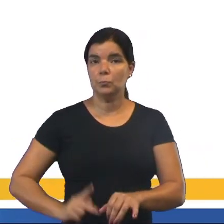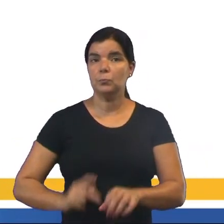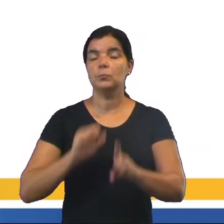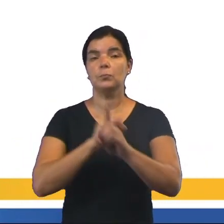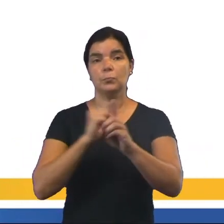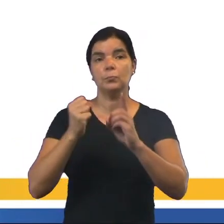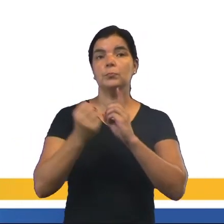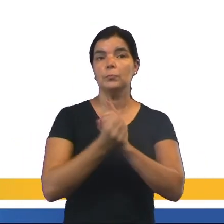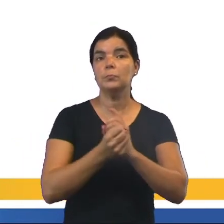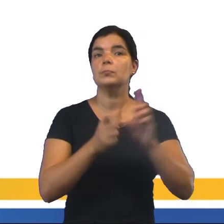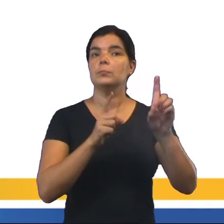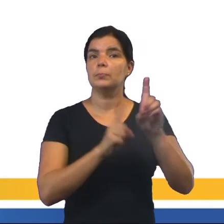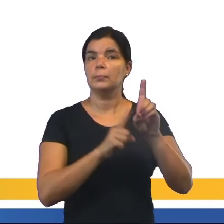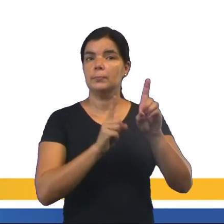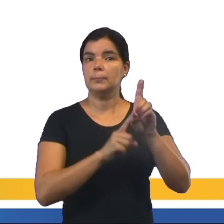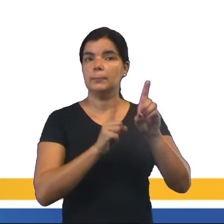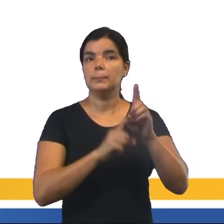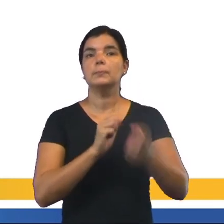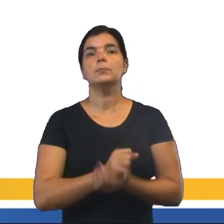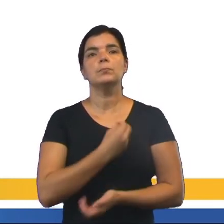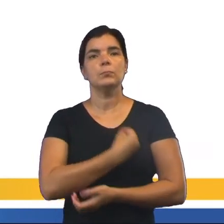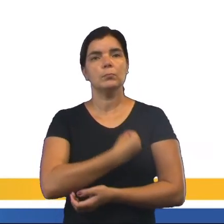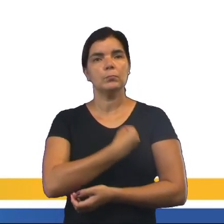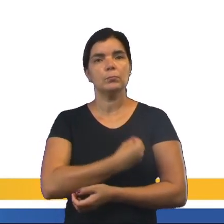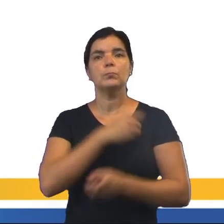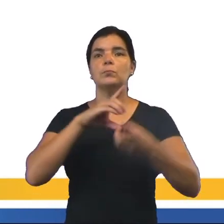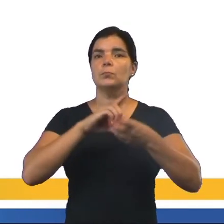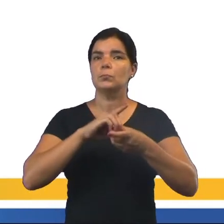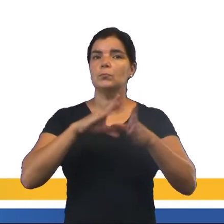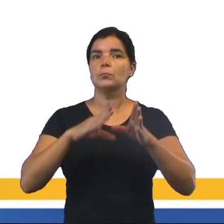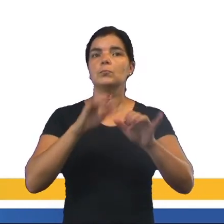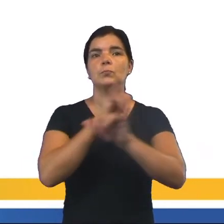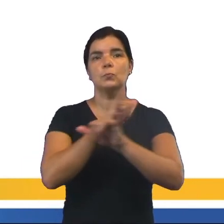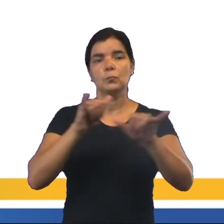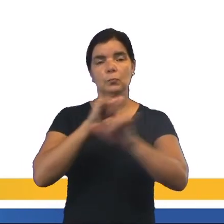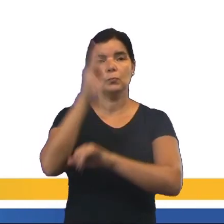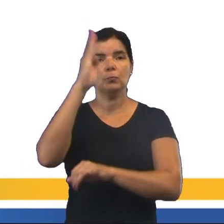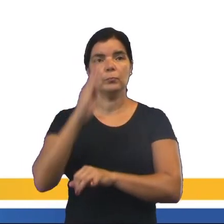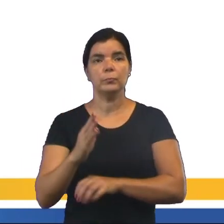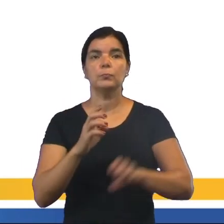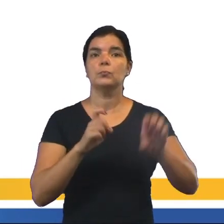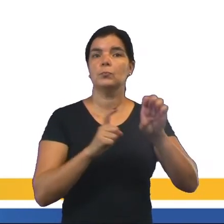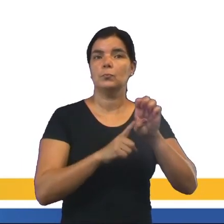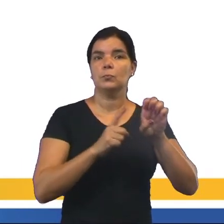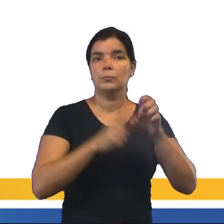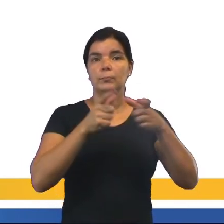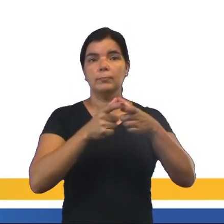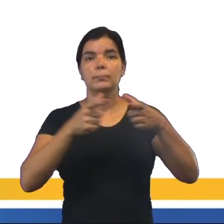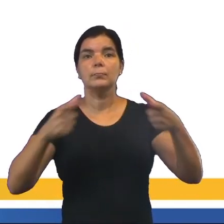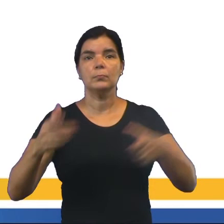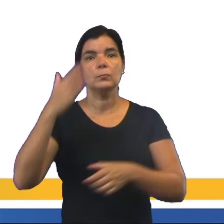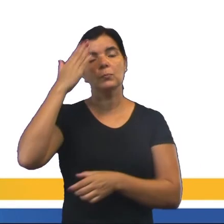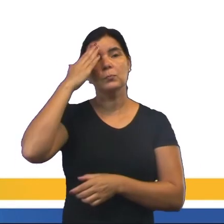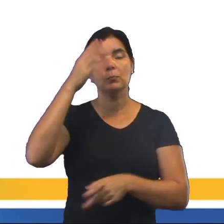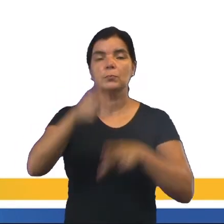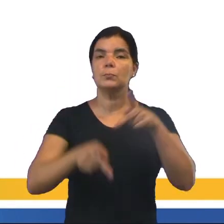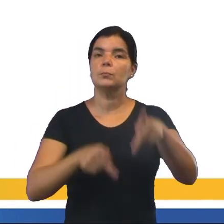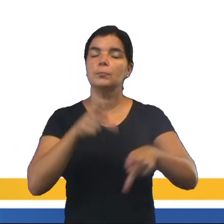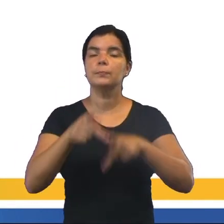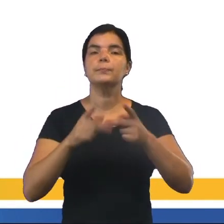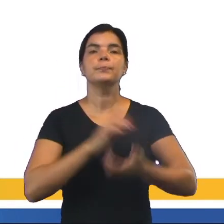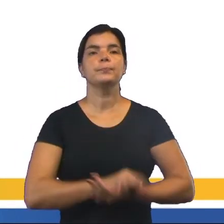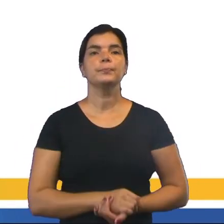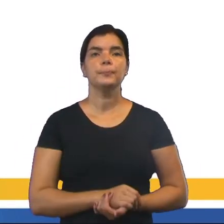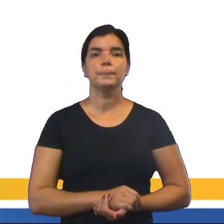para a sociedade civil; ou letra D, estender a participação democrática dos meios de comunicação no Brasil; ou letra E, alargar o entendimento